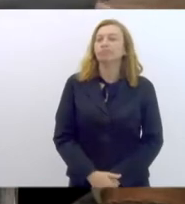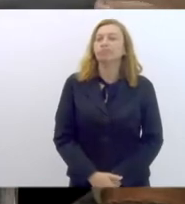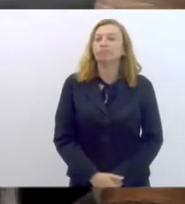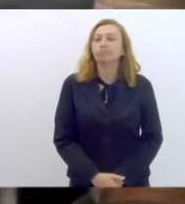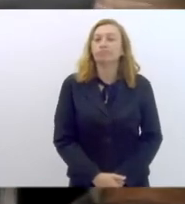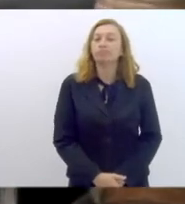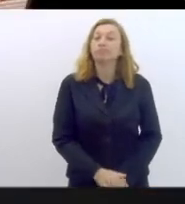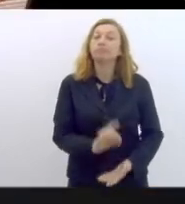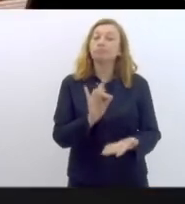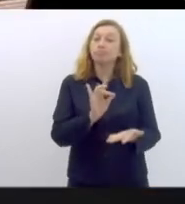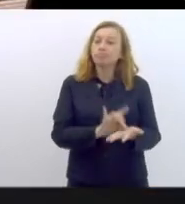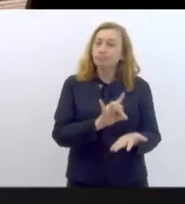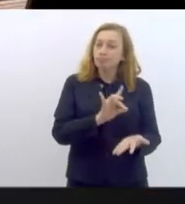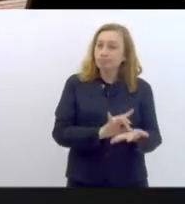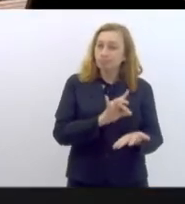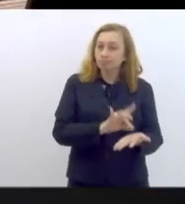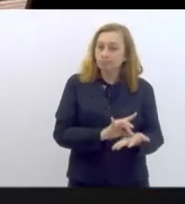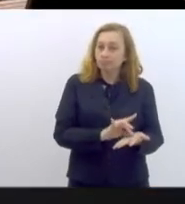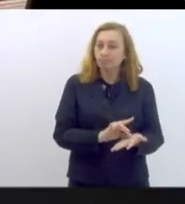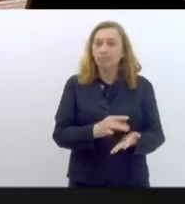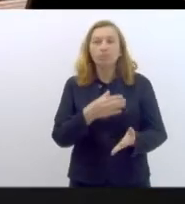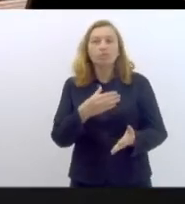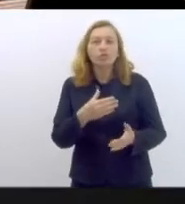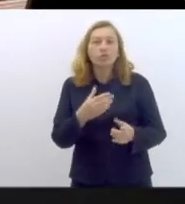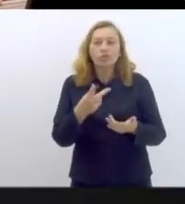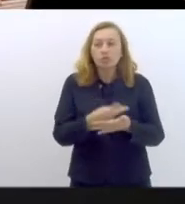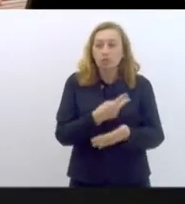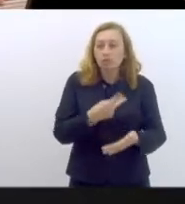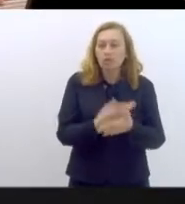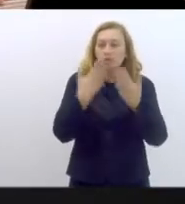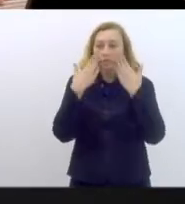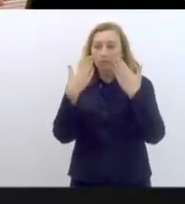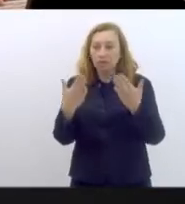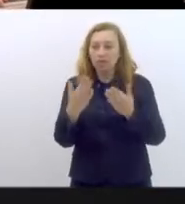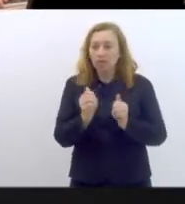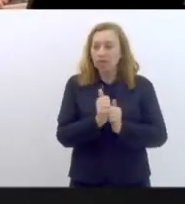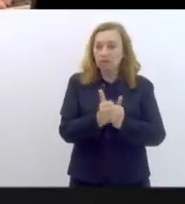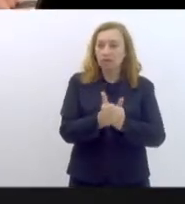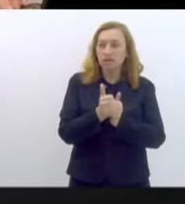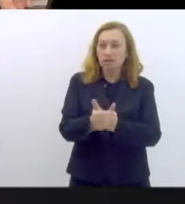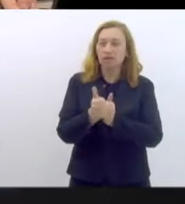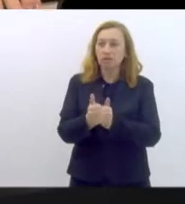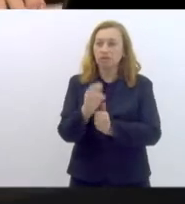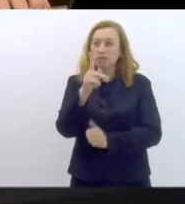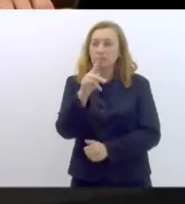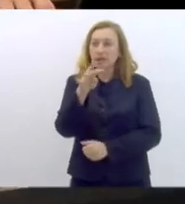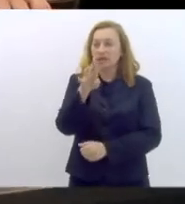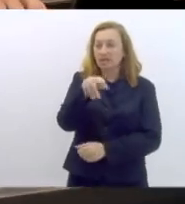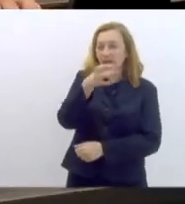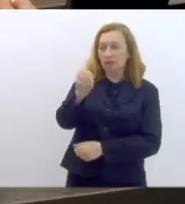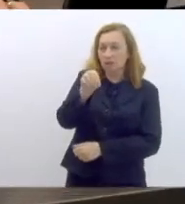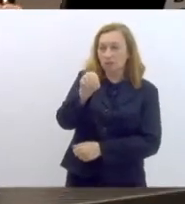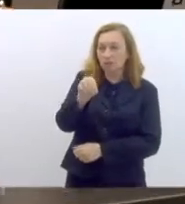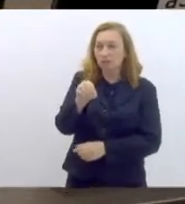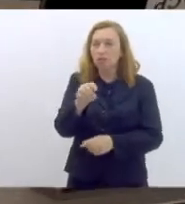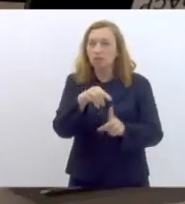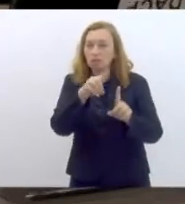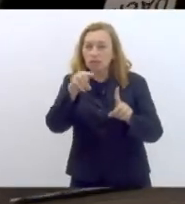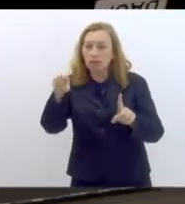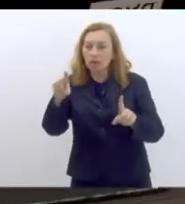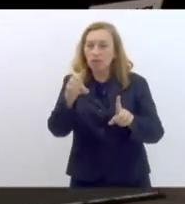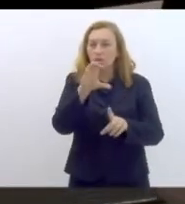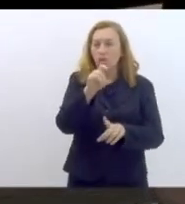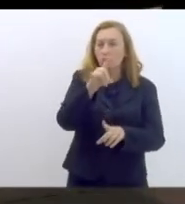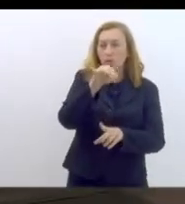Aqui, na verdade, até foi uma falha da apresentação. A gente tinha que ter feito, seguindo o padrão aqui, feito também um gráfico de coluna